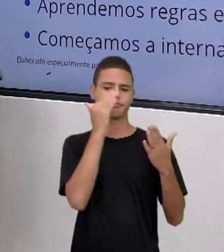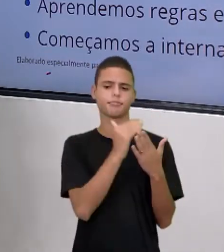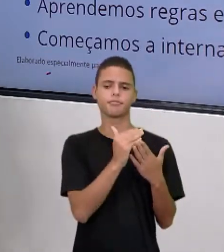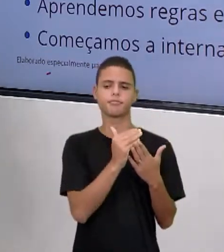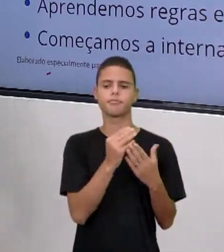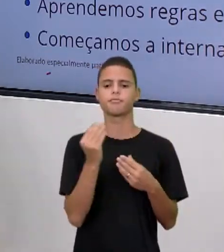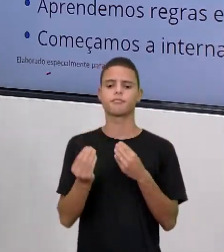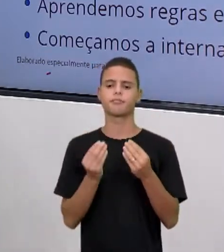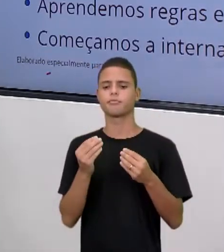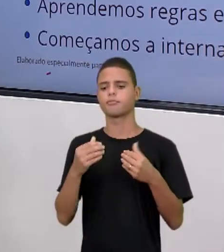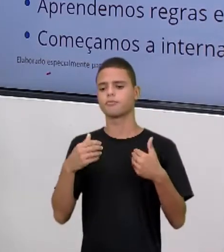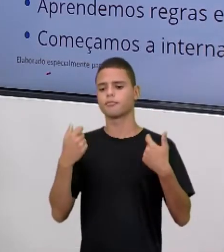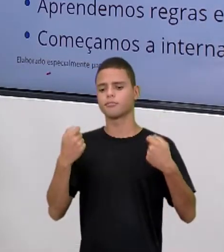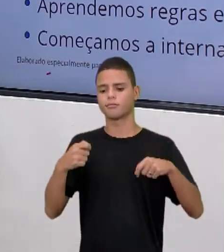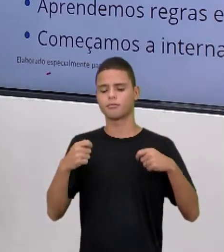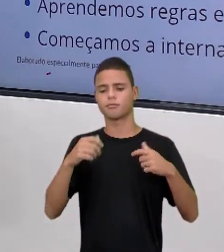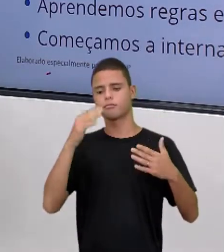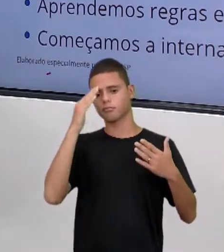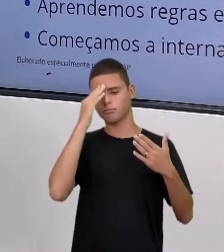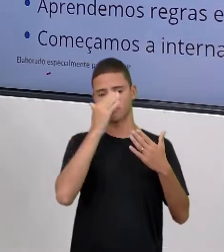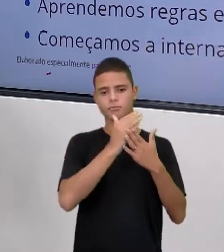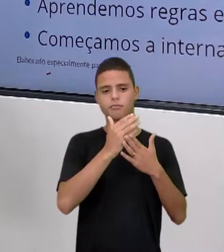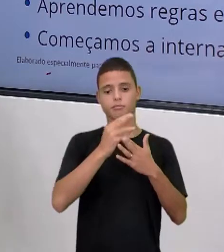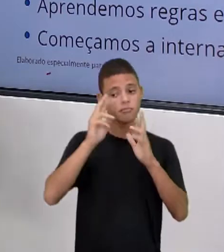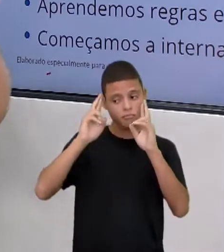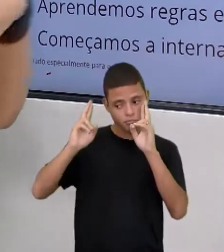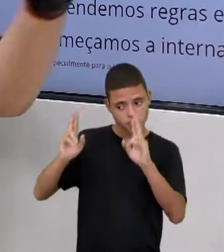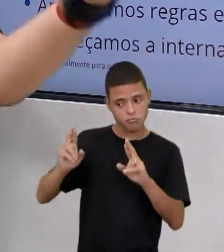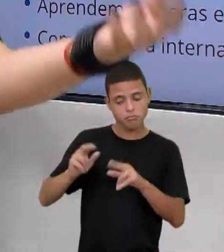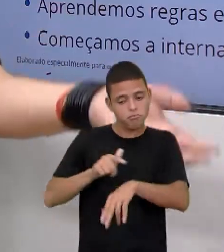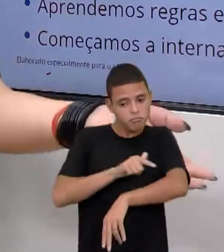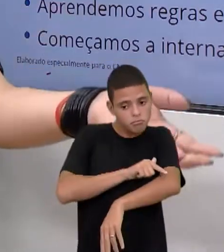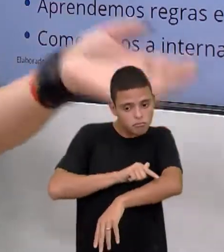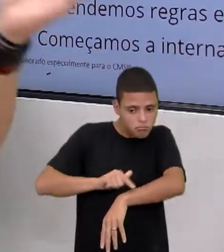falar com pessoas mais velhas, como eu tenho que lidar com